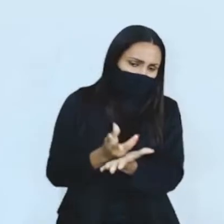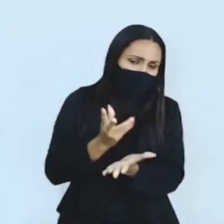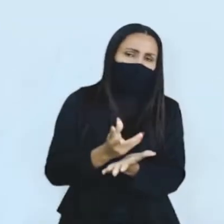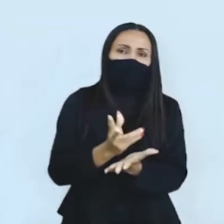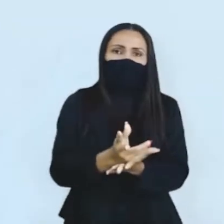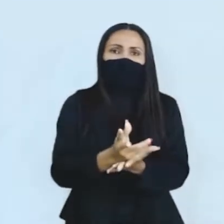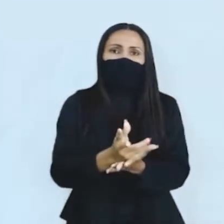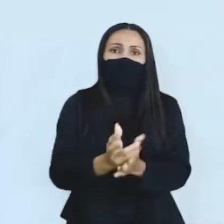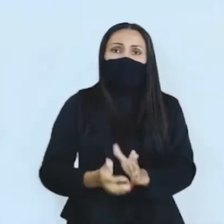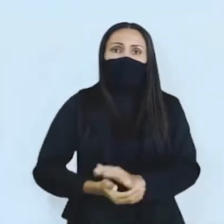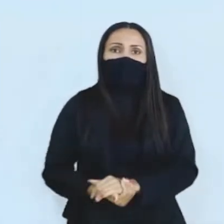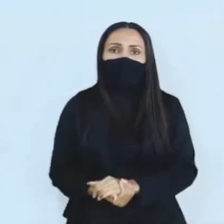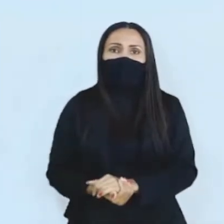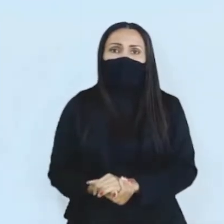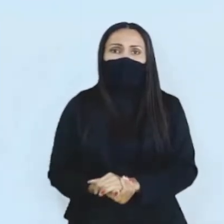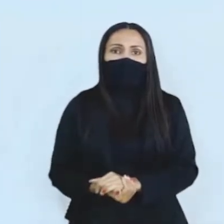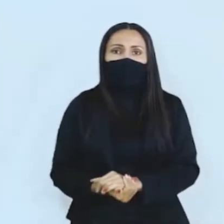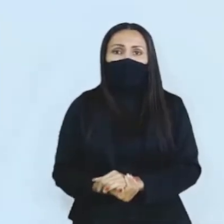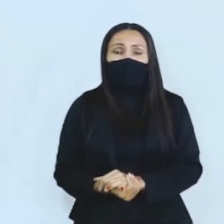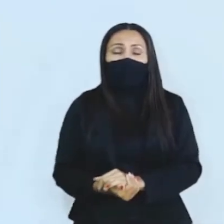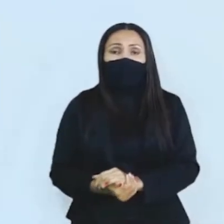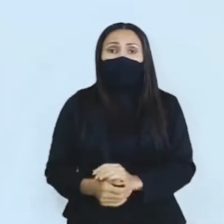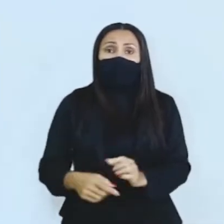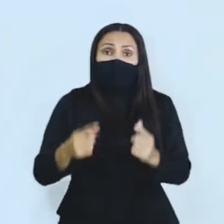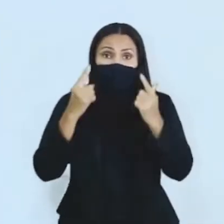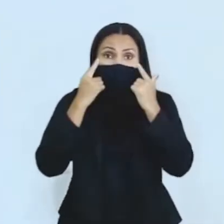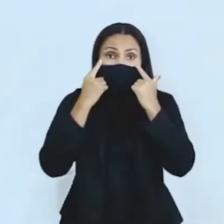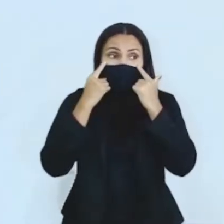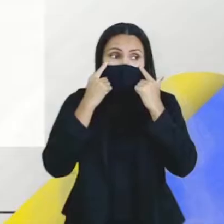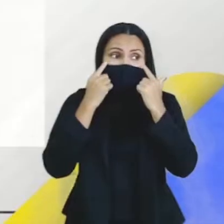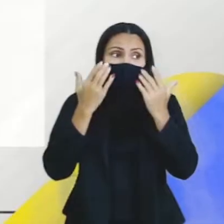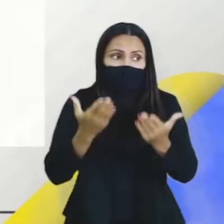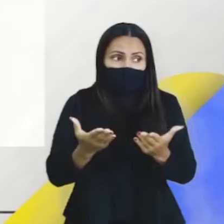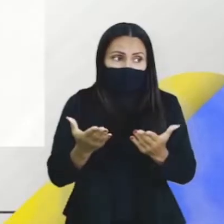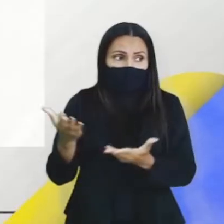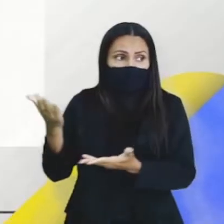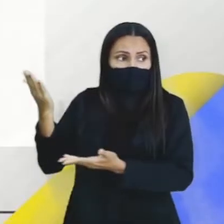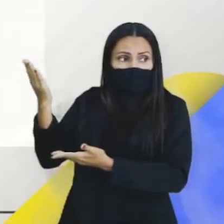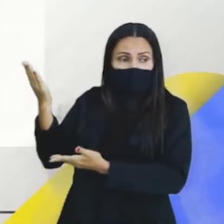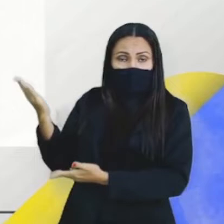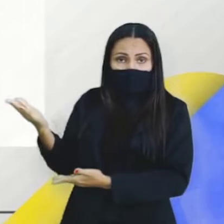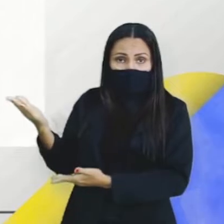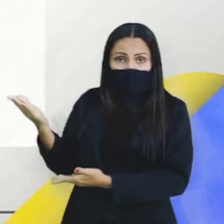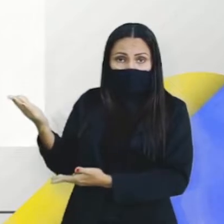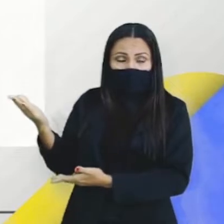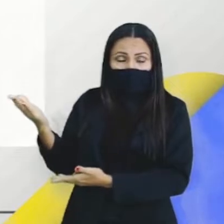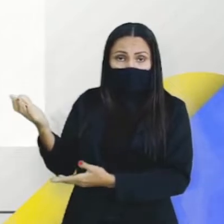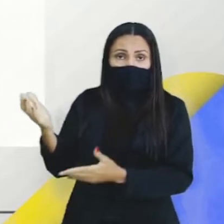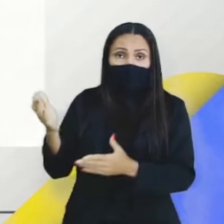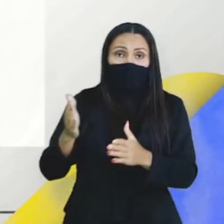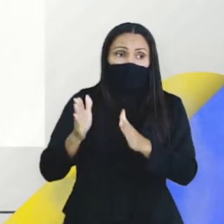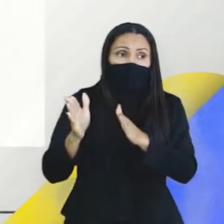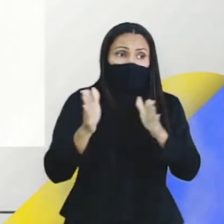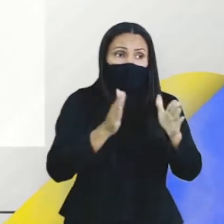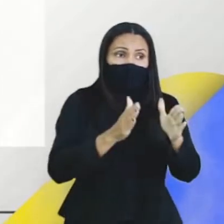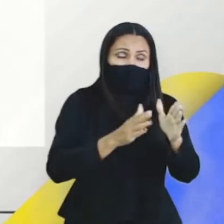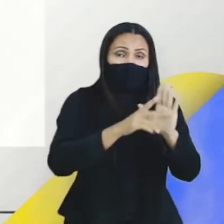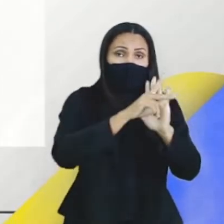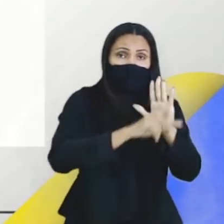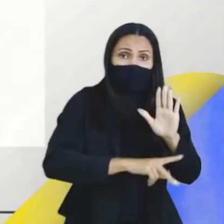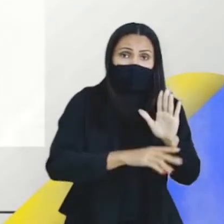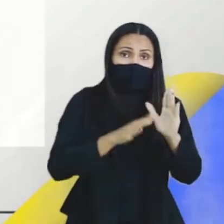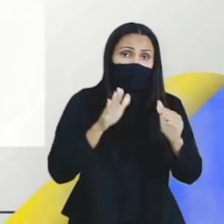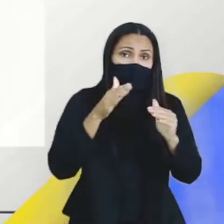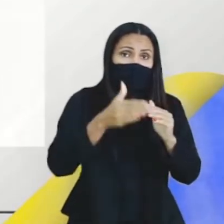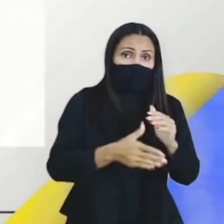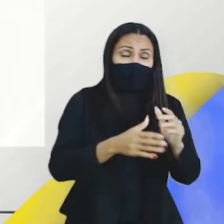certo? Só que, se vocês observarem, em um dos casos, as projetantes elas incidem com um